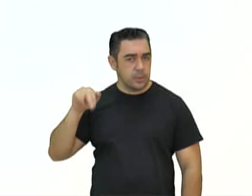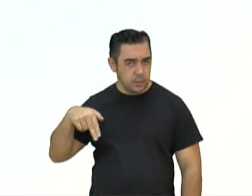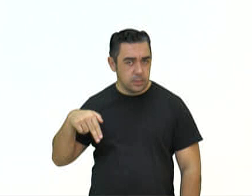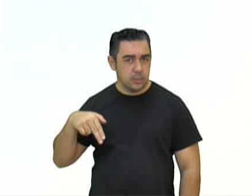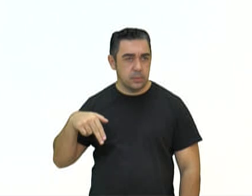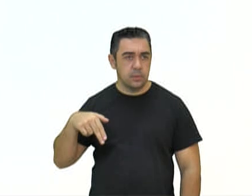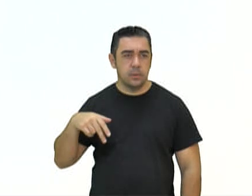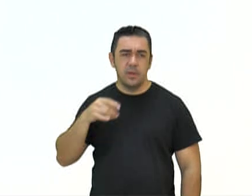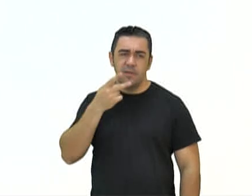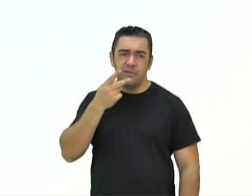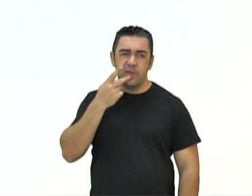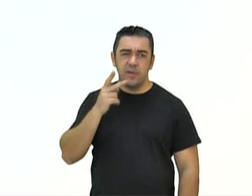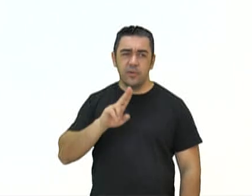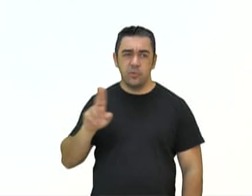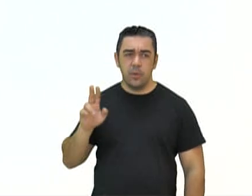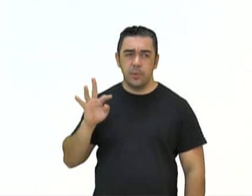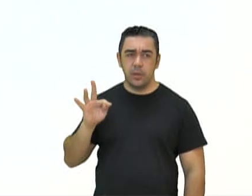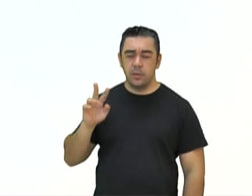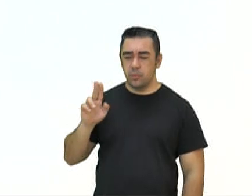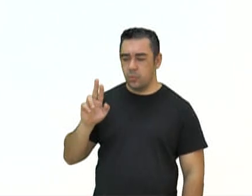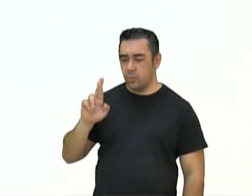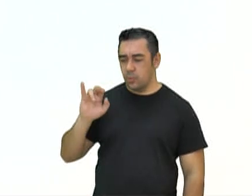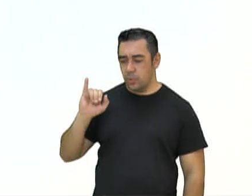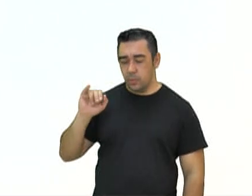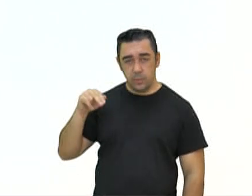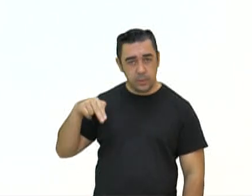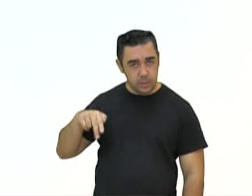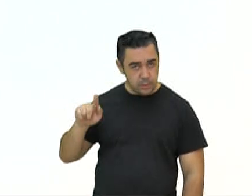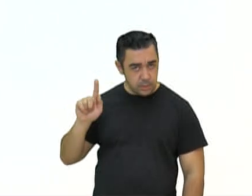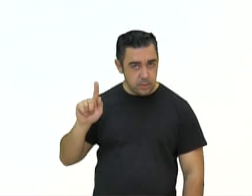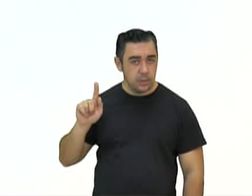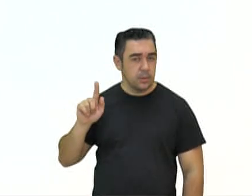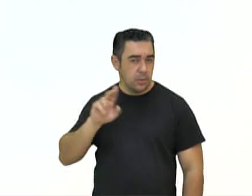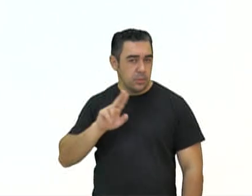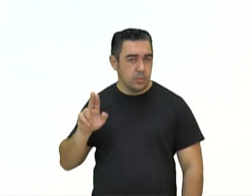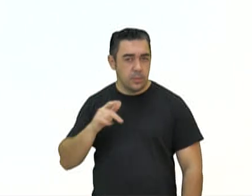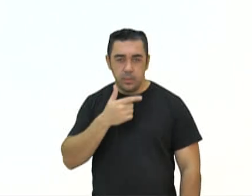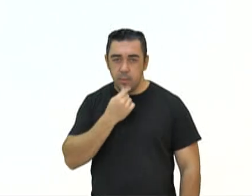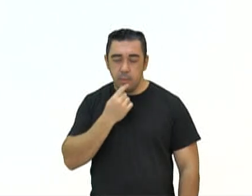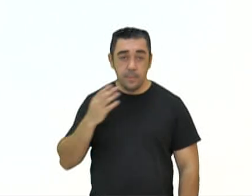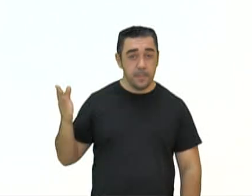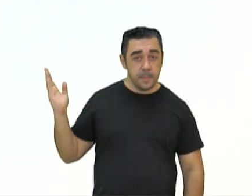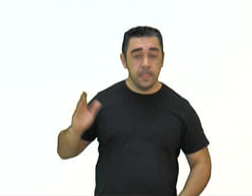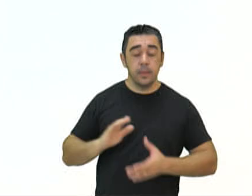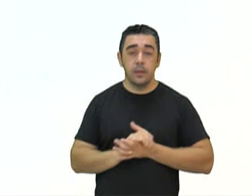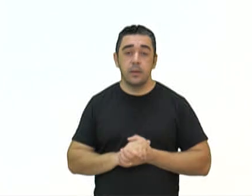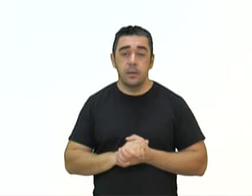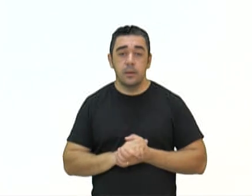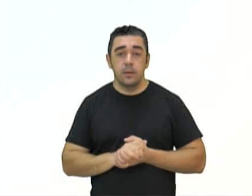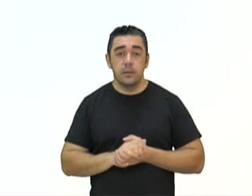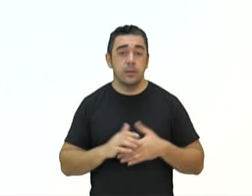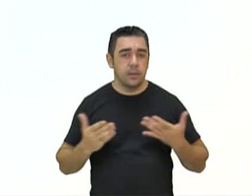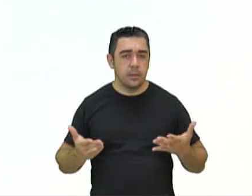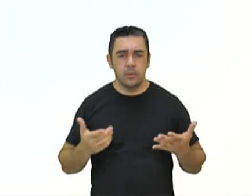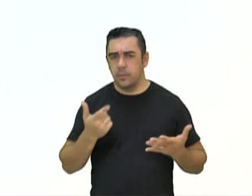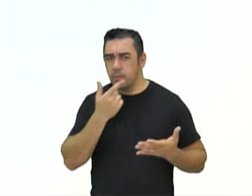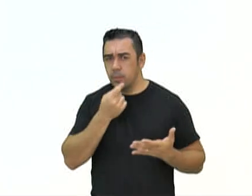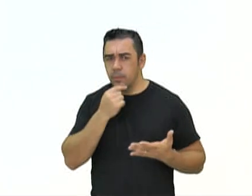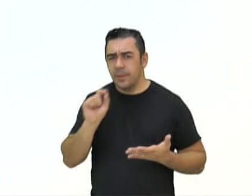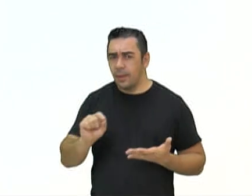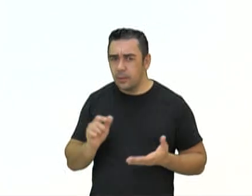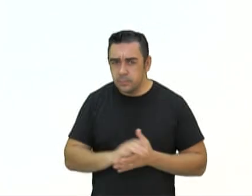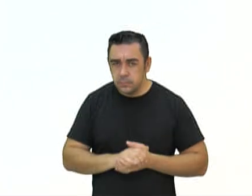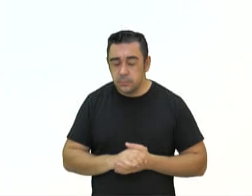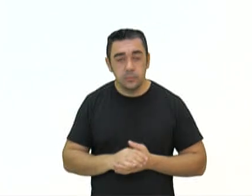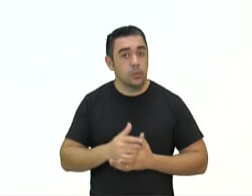Alan Turing, mas eu fui pesquisar e parece que é Alan Turing. E assim, no filme também. E aí, quem que esse cara é? Ele